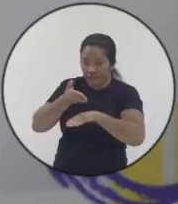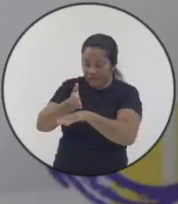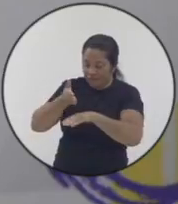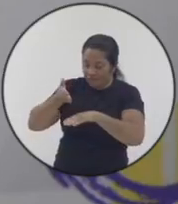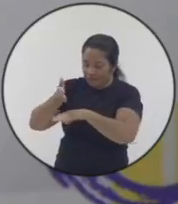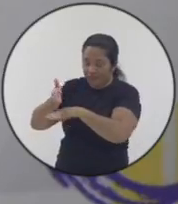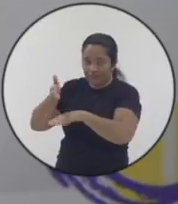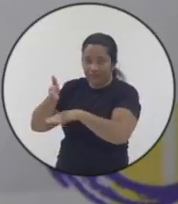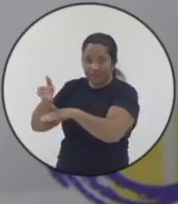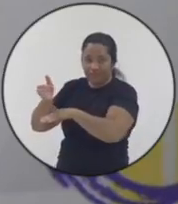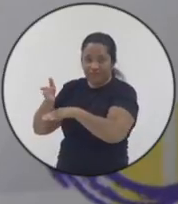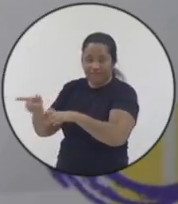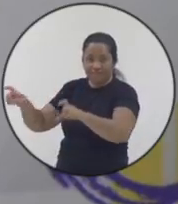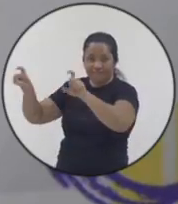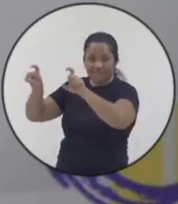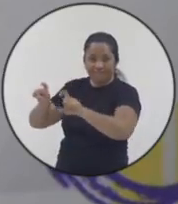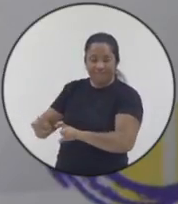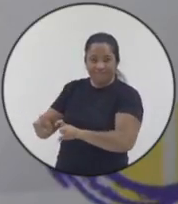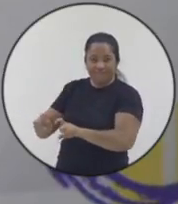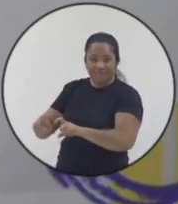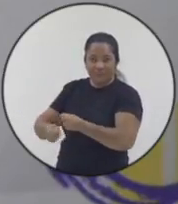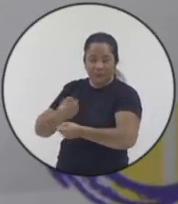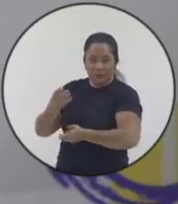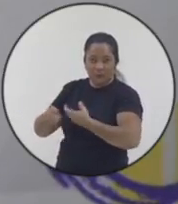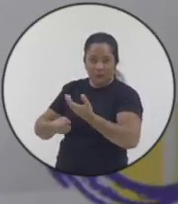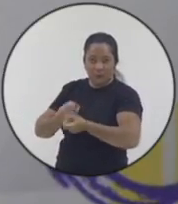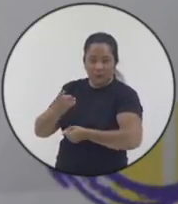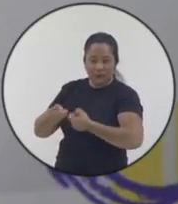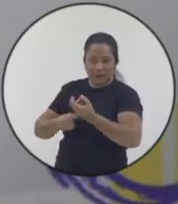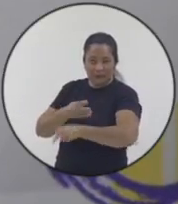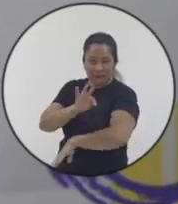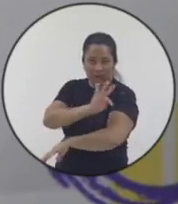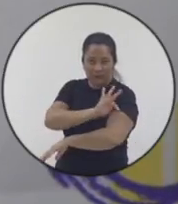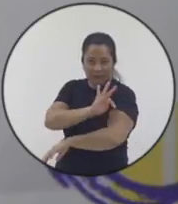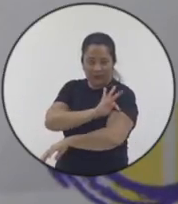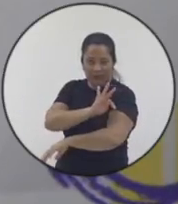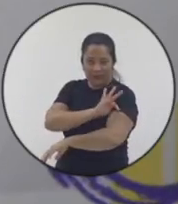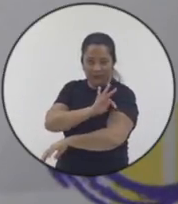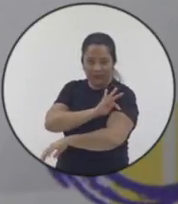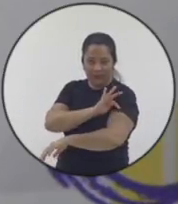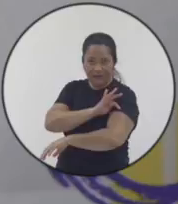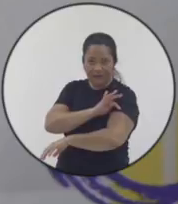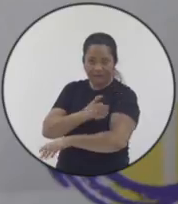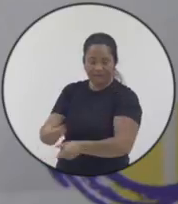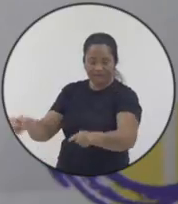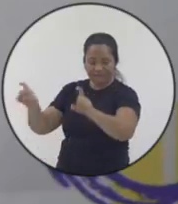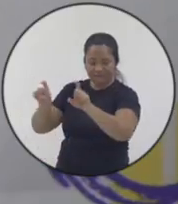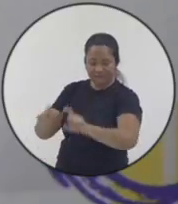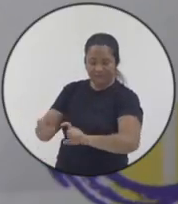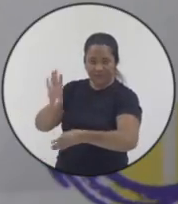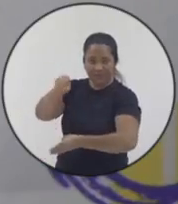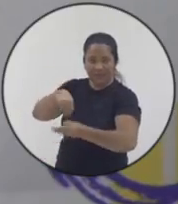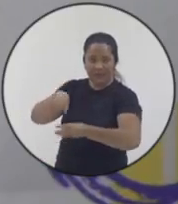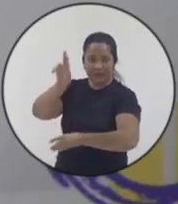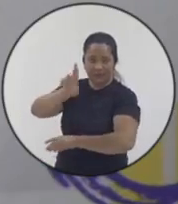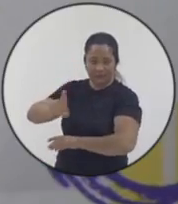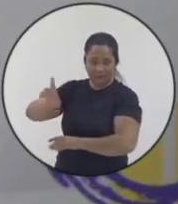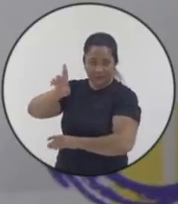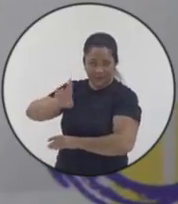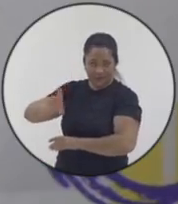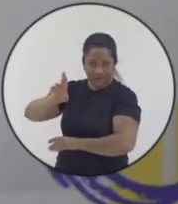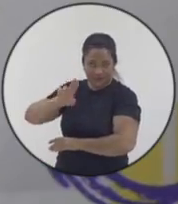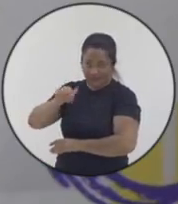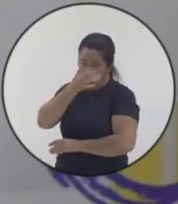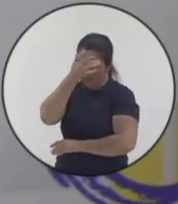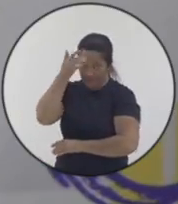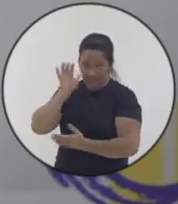espaços de produção técnica, os espaços de produção científica, os espaços da academia. E, a partir dessa ocupação, de quando nós, pessoas trans, começamos a